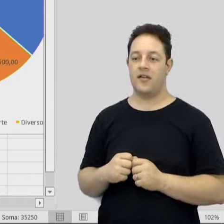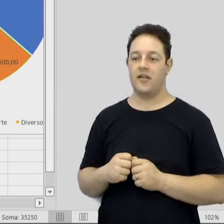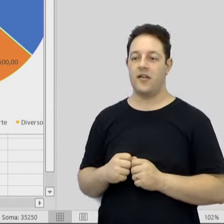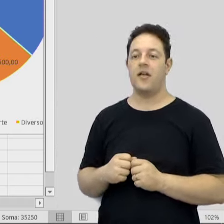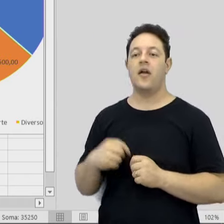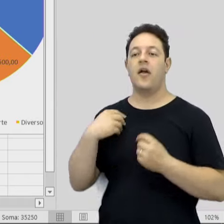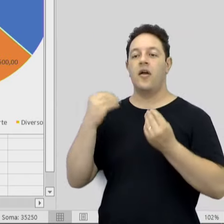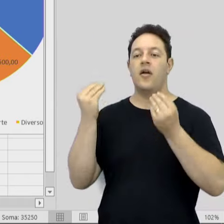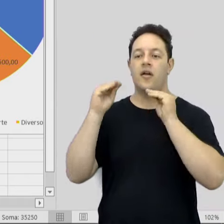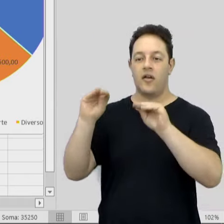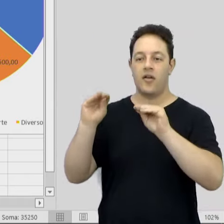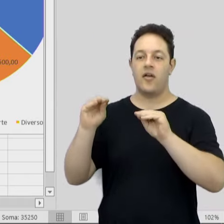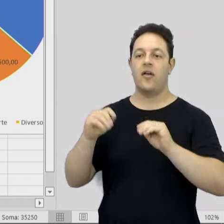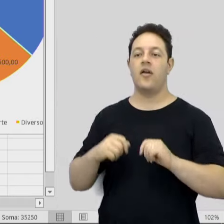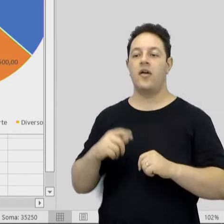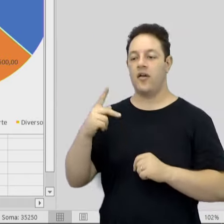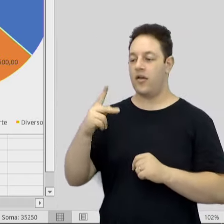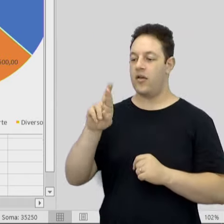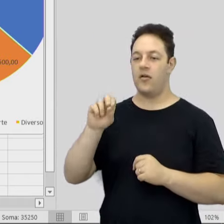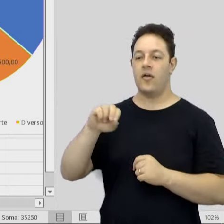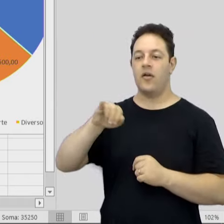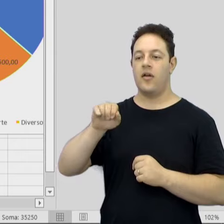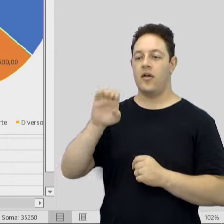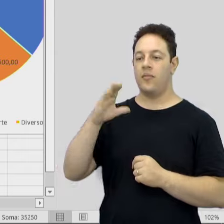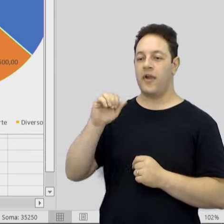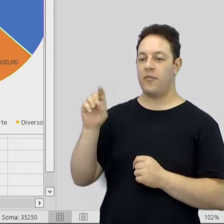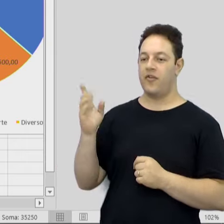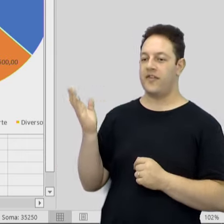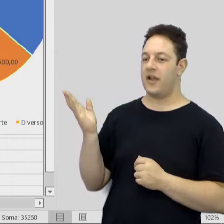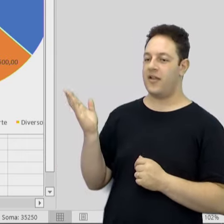E vou colocar projeção.